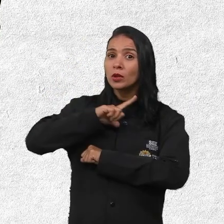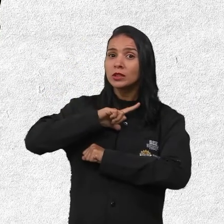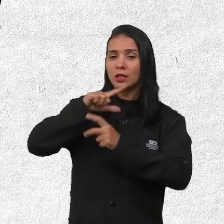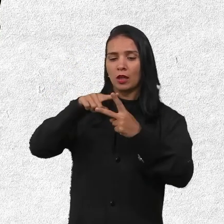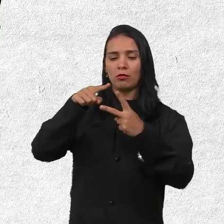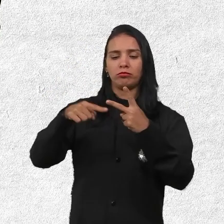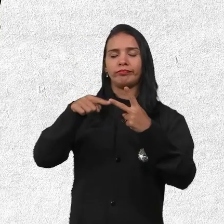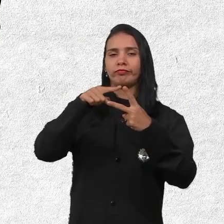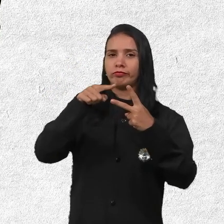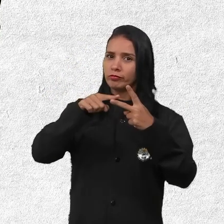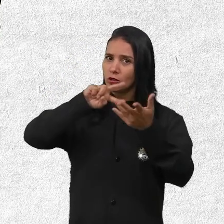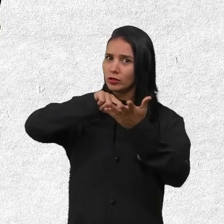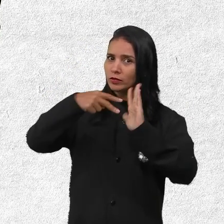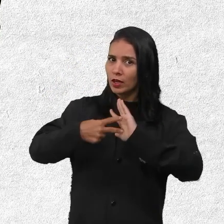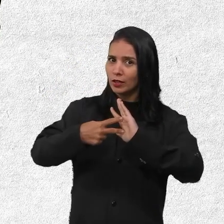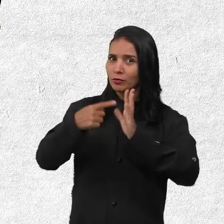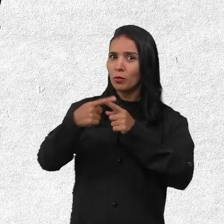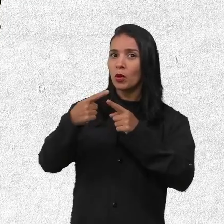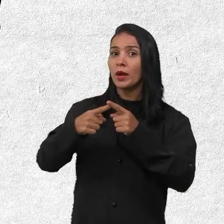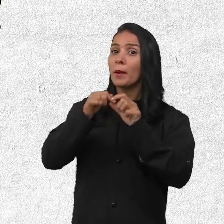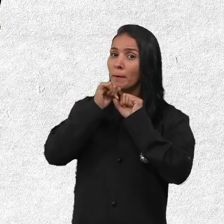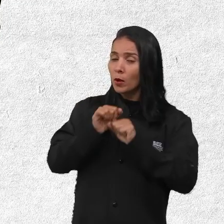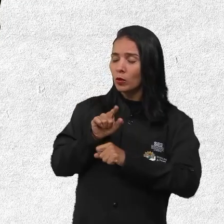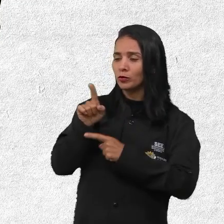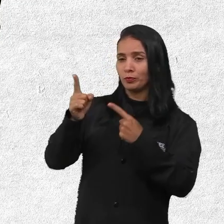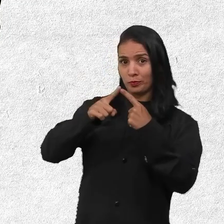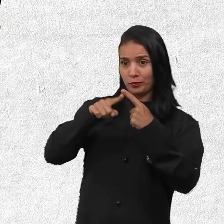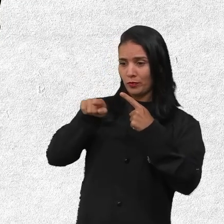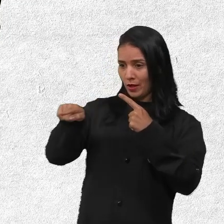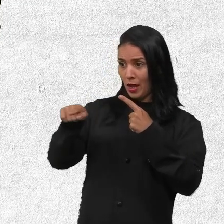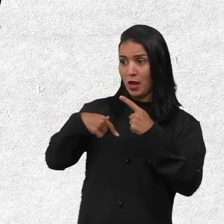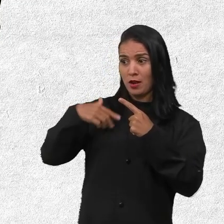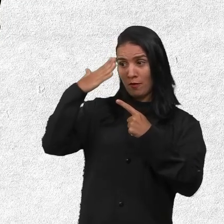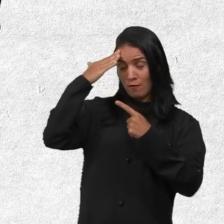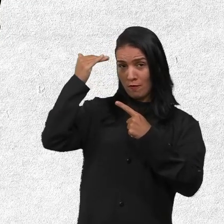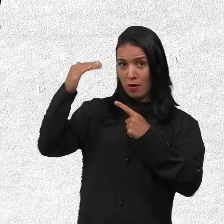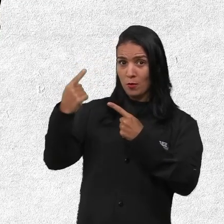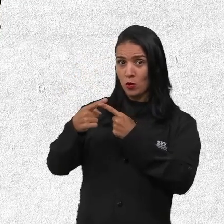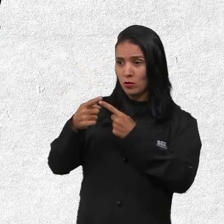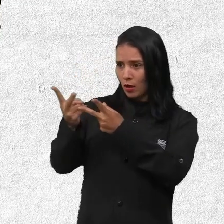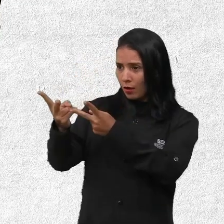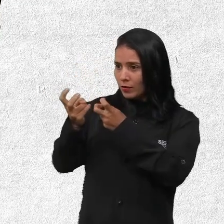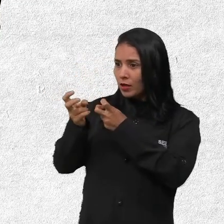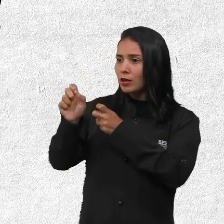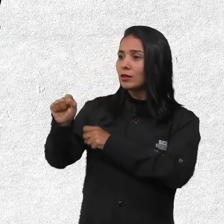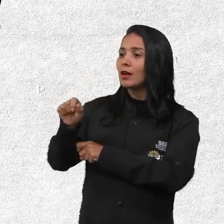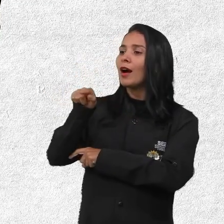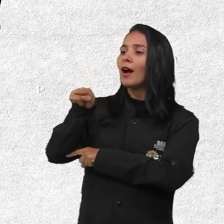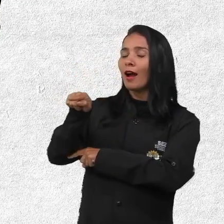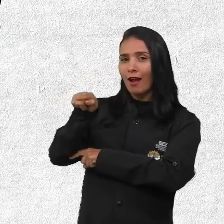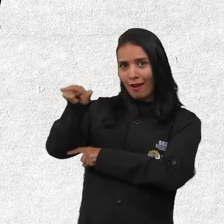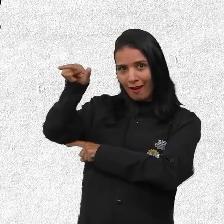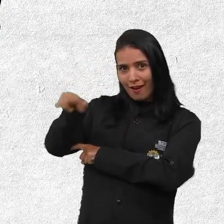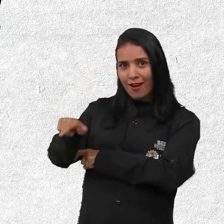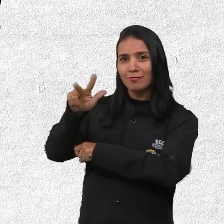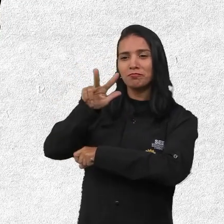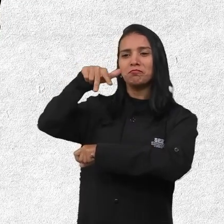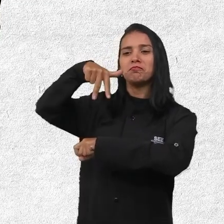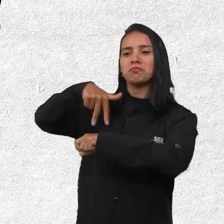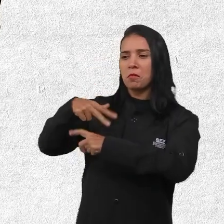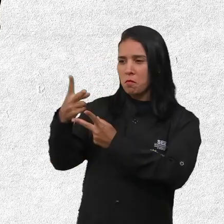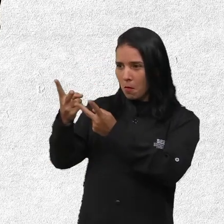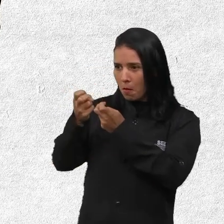fotógrafo ele ficou famoso, ele foi revelado, ele foi descoberto, mas também que as fotos desse fotógrafo